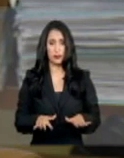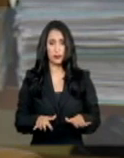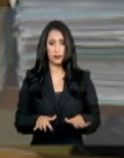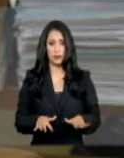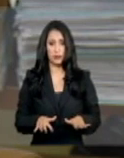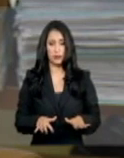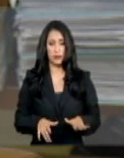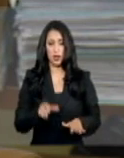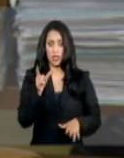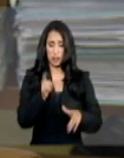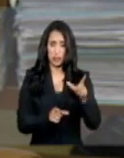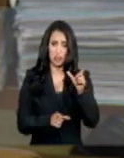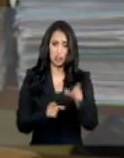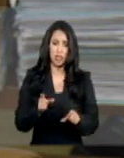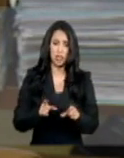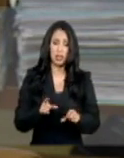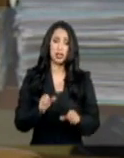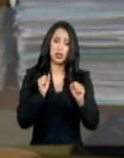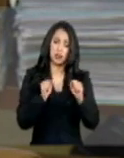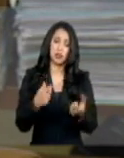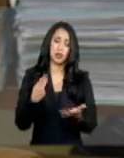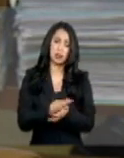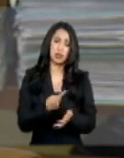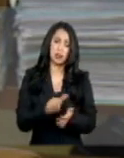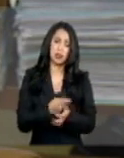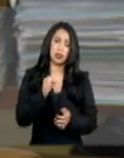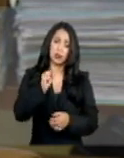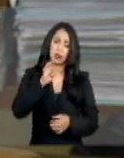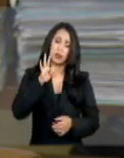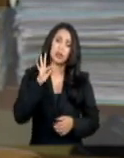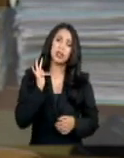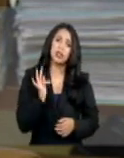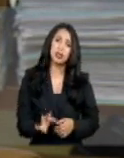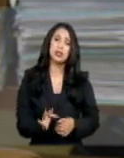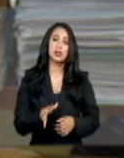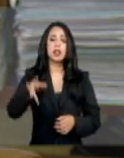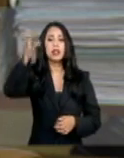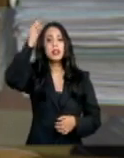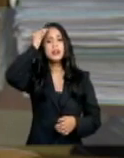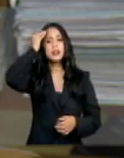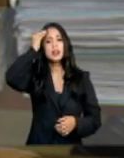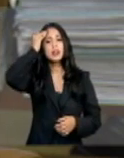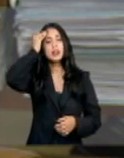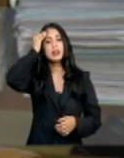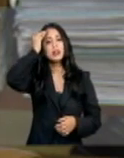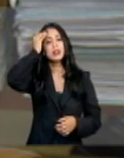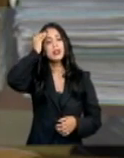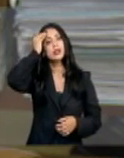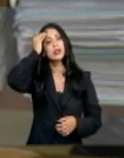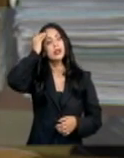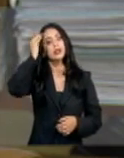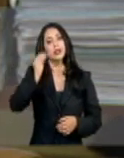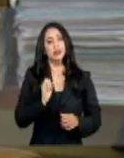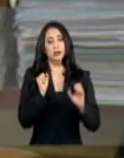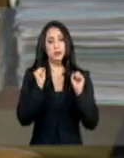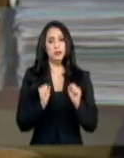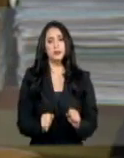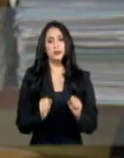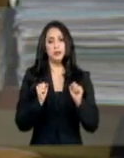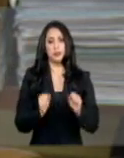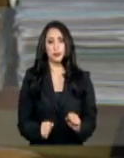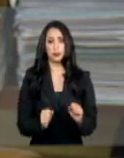caráter meramente relativa inclusive levou o supremo tribunal federal a entender excepcionalmente possível